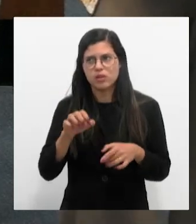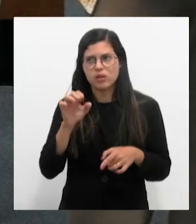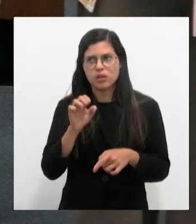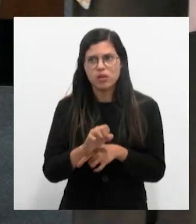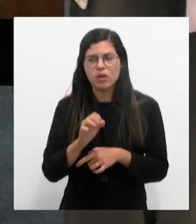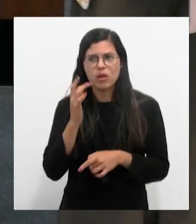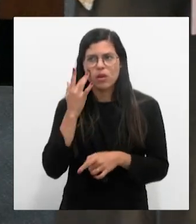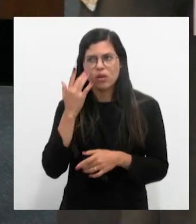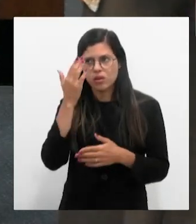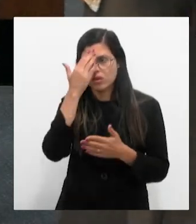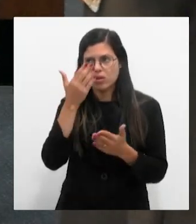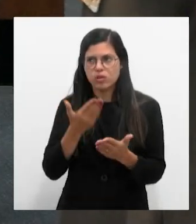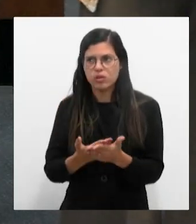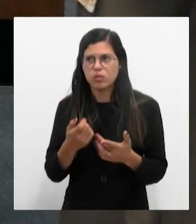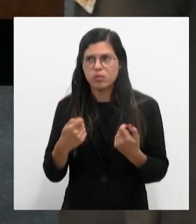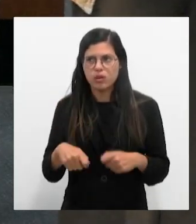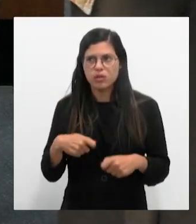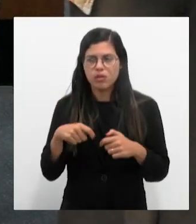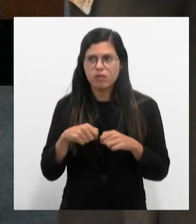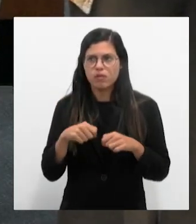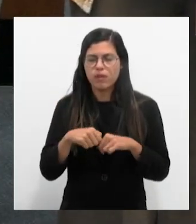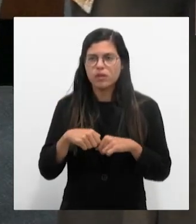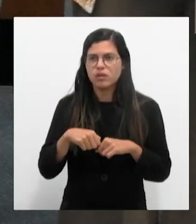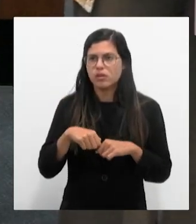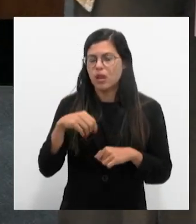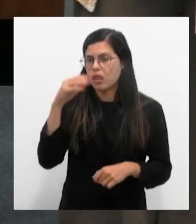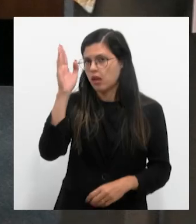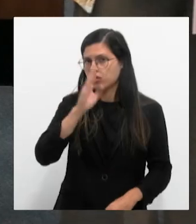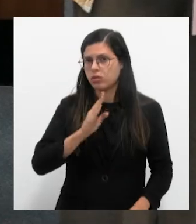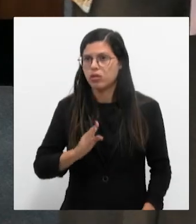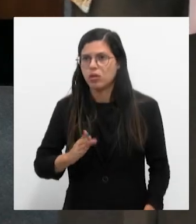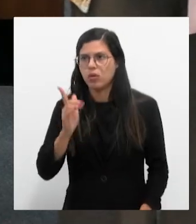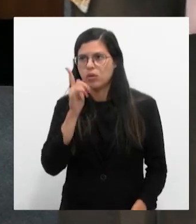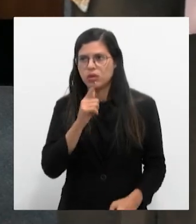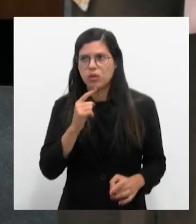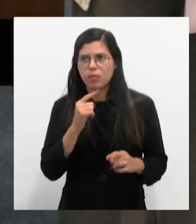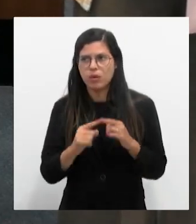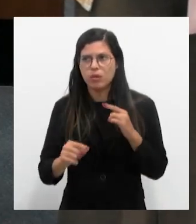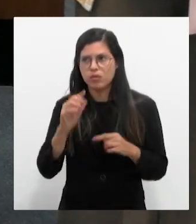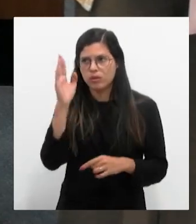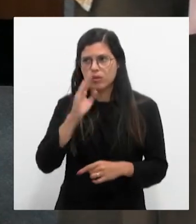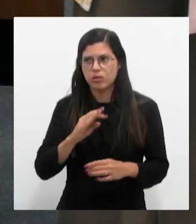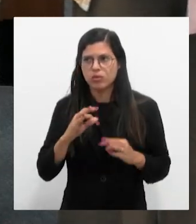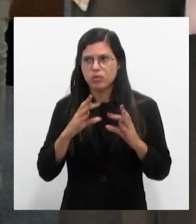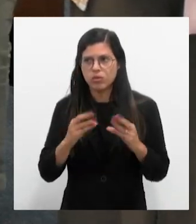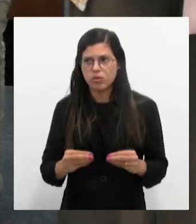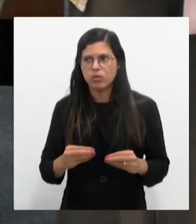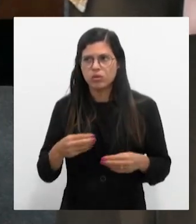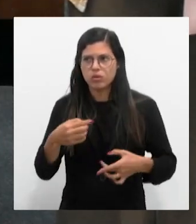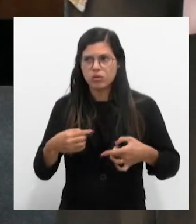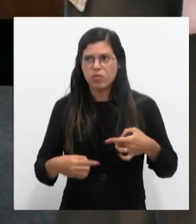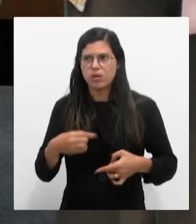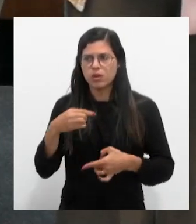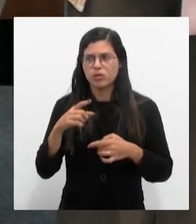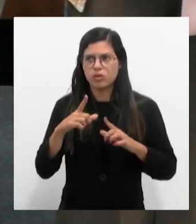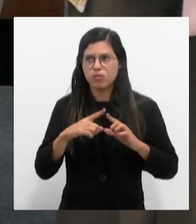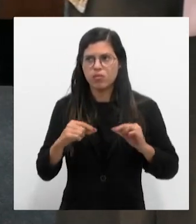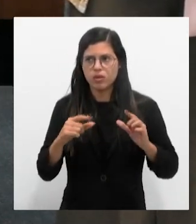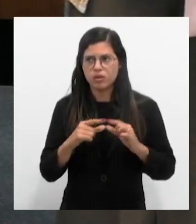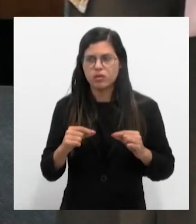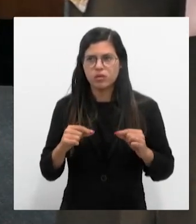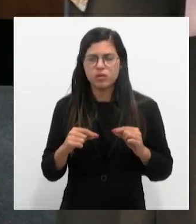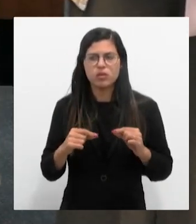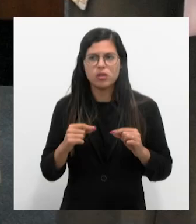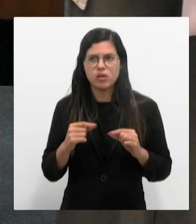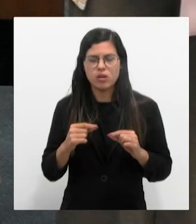nível nacional para conseguir proibir no Brasil inteiro, né? E ter meu apoio se levar esse debate para Brasília, procurar a nossa bancada de